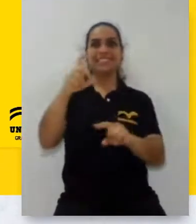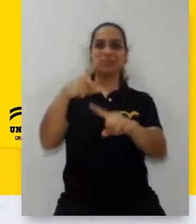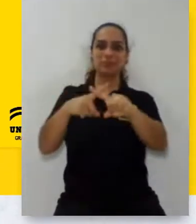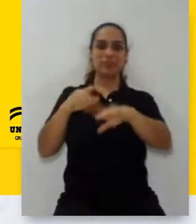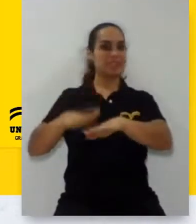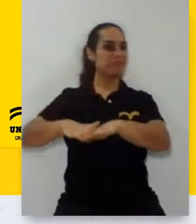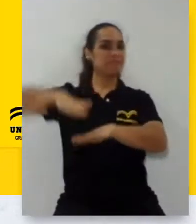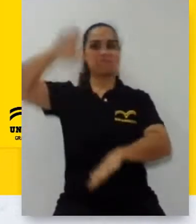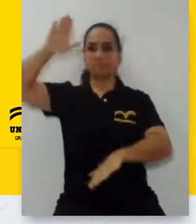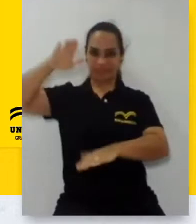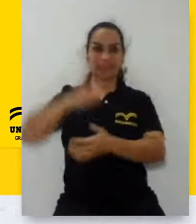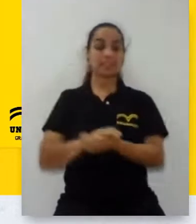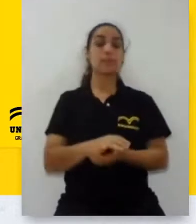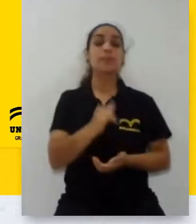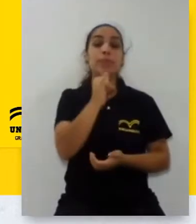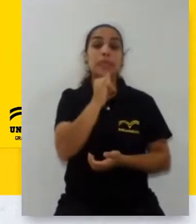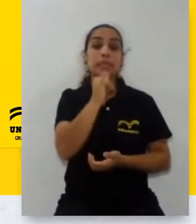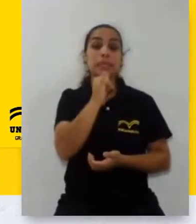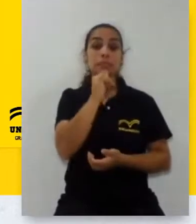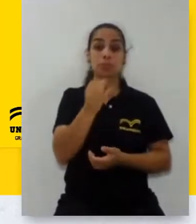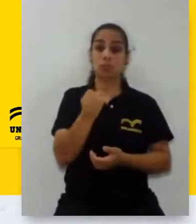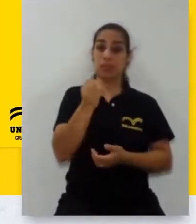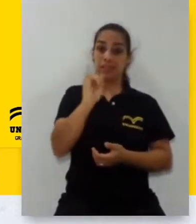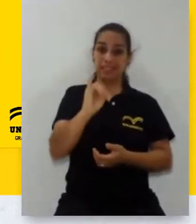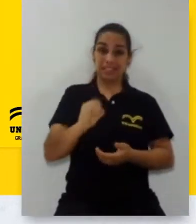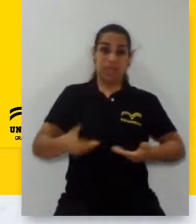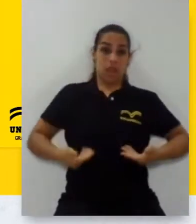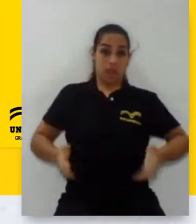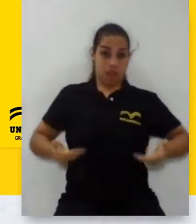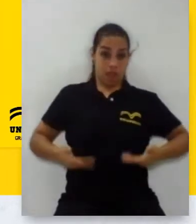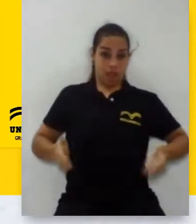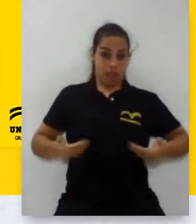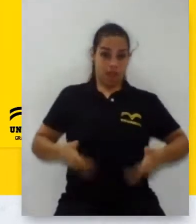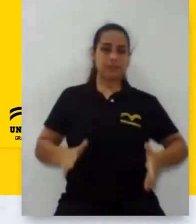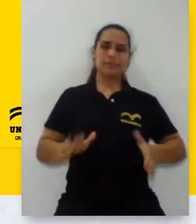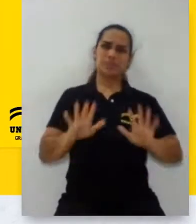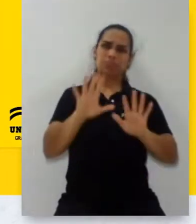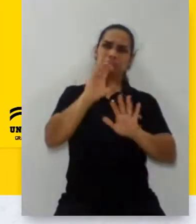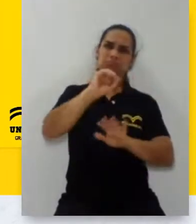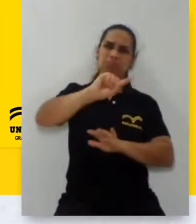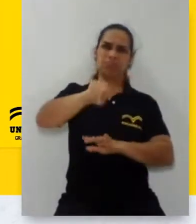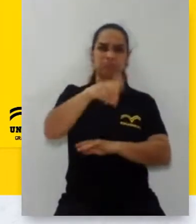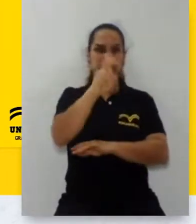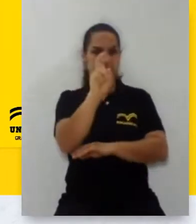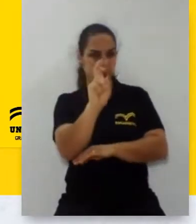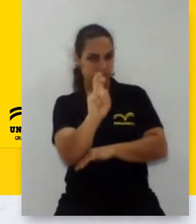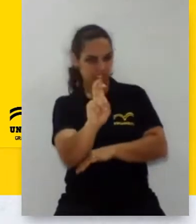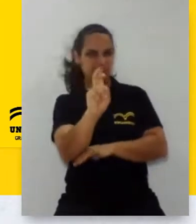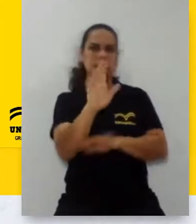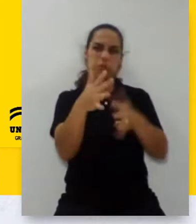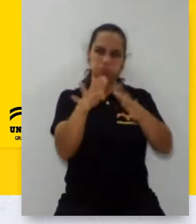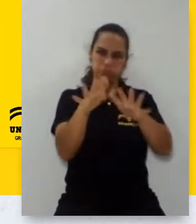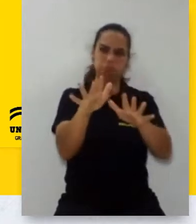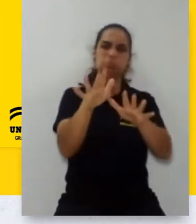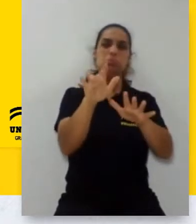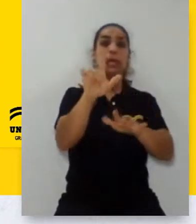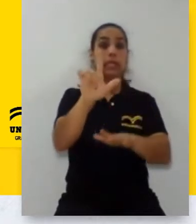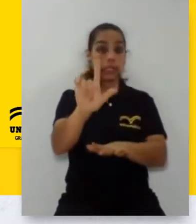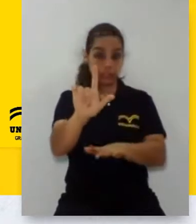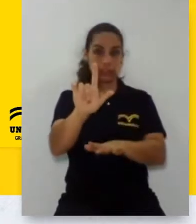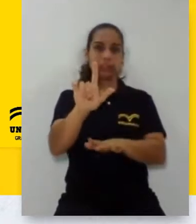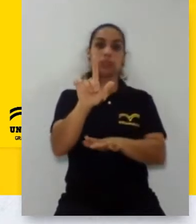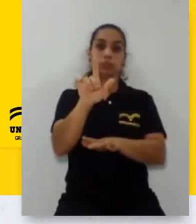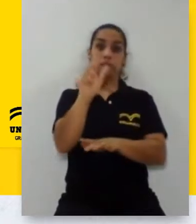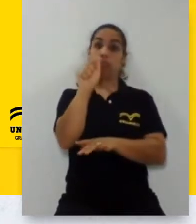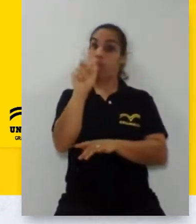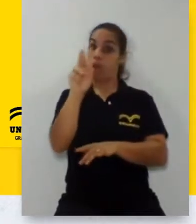por minuto durante o repouso, eu preciso estar gastando aí em torno de 1,5 litro, 2 litros de oxigênio